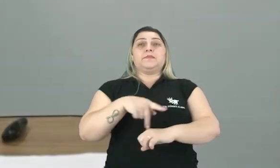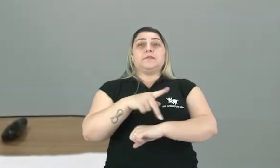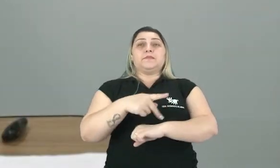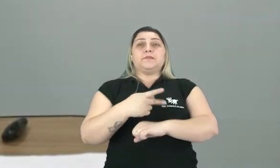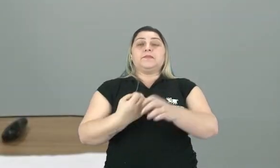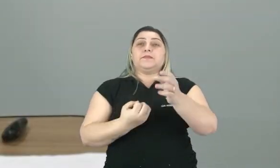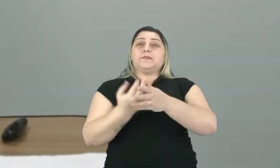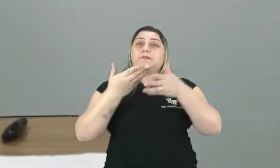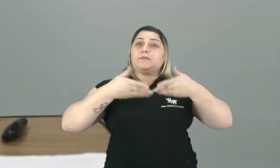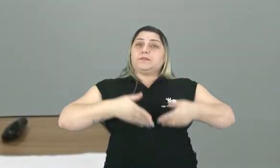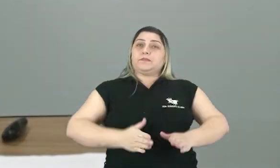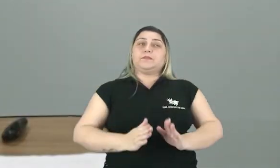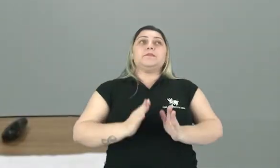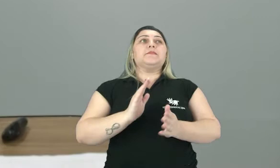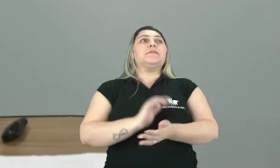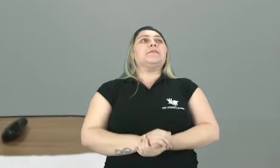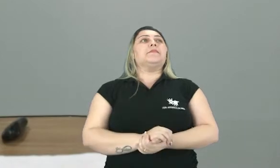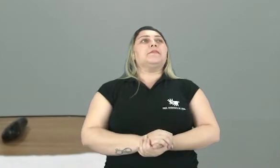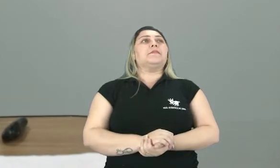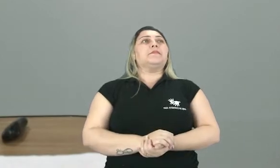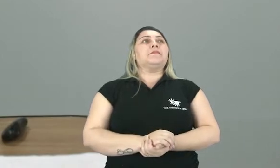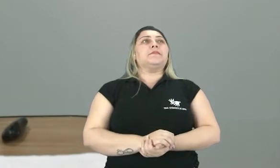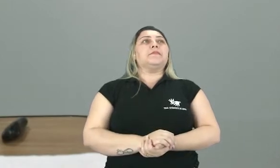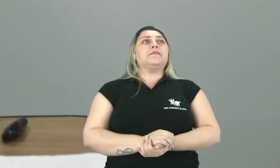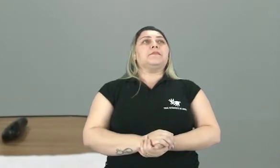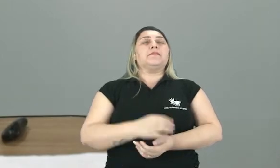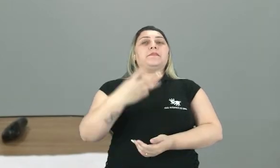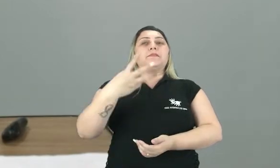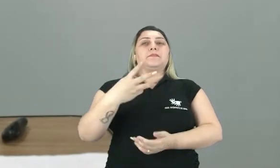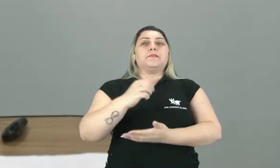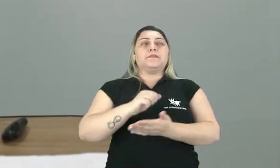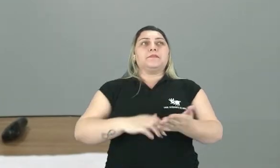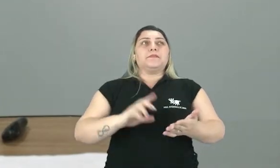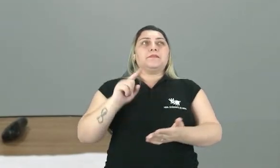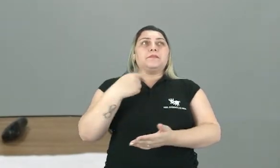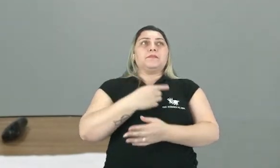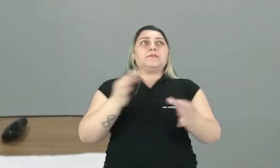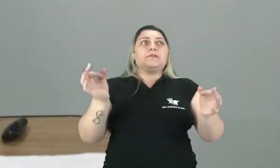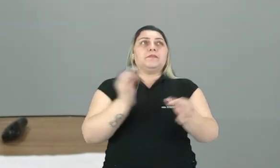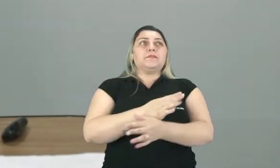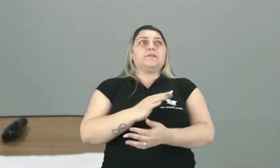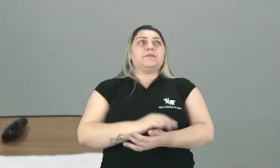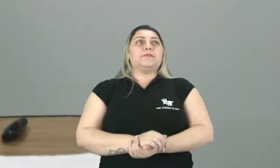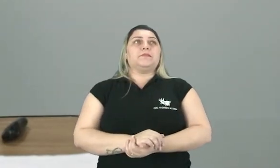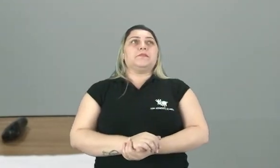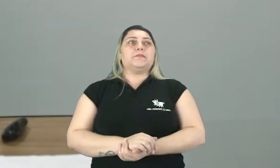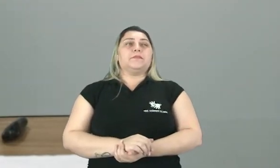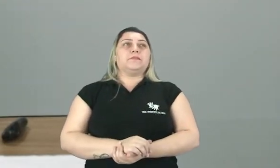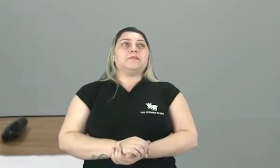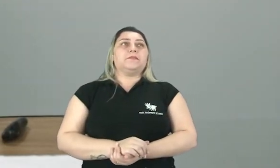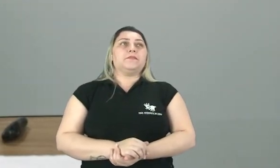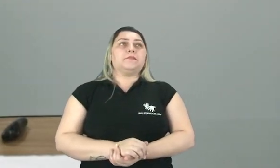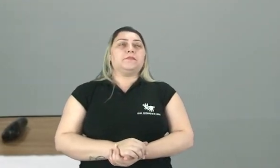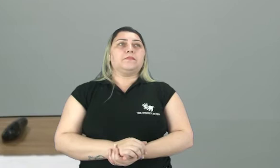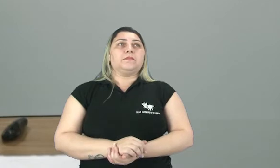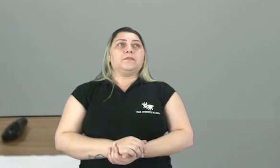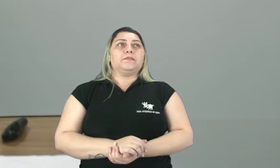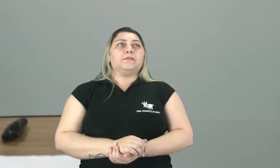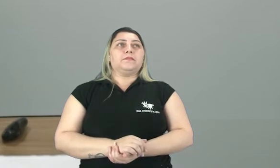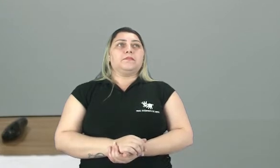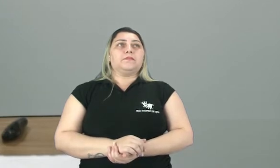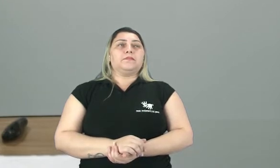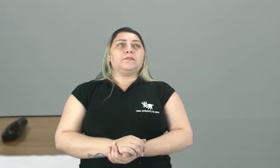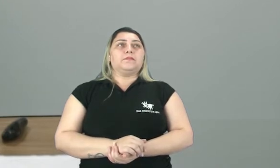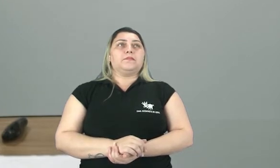país de origem ali. Vamos ver a terceira atividade para a gente completar aí. A gente